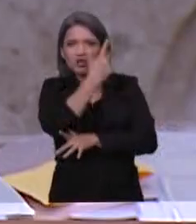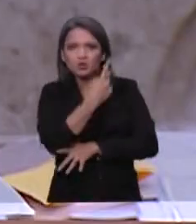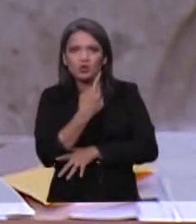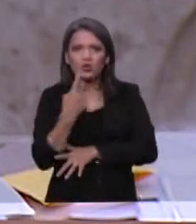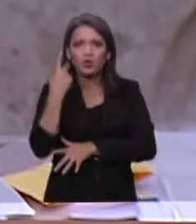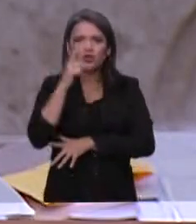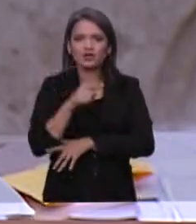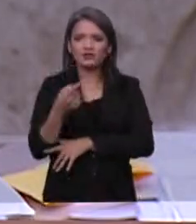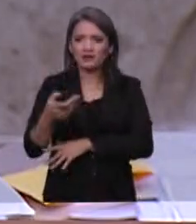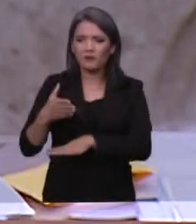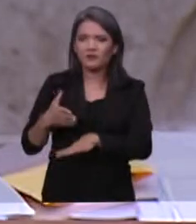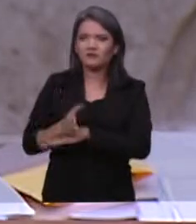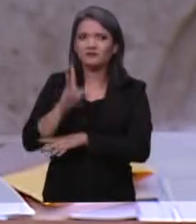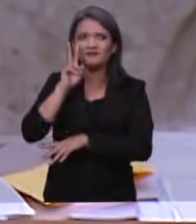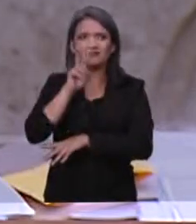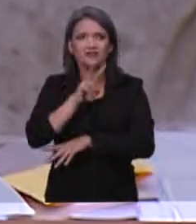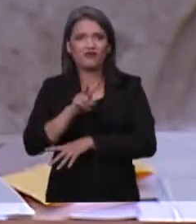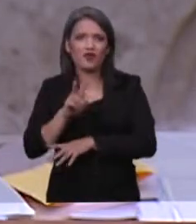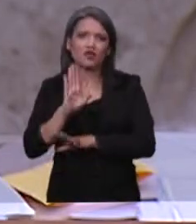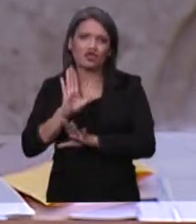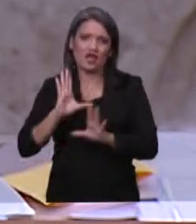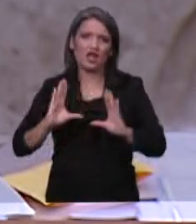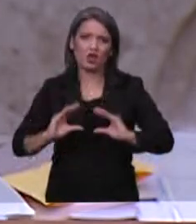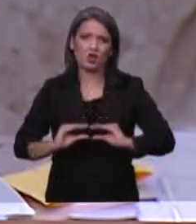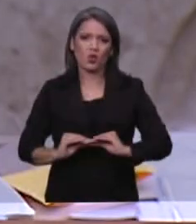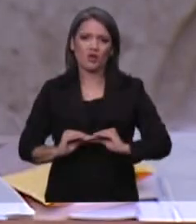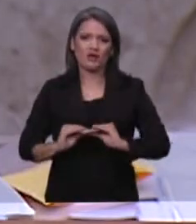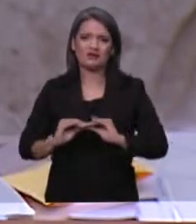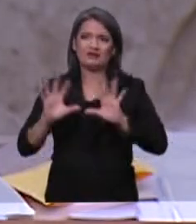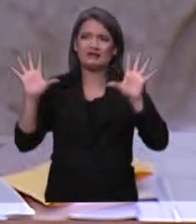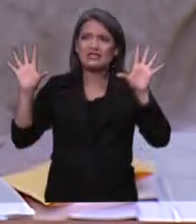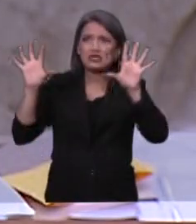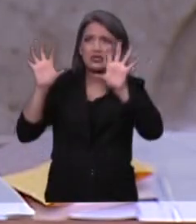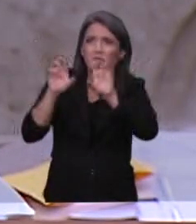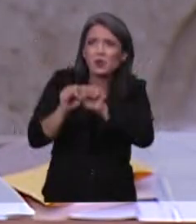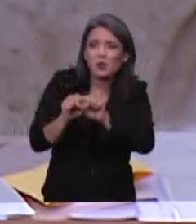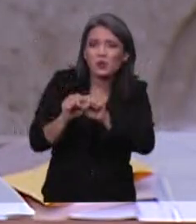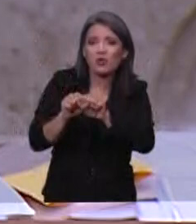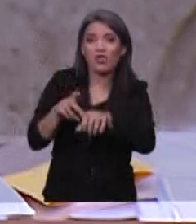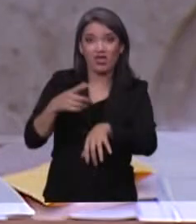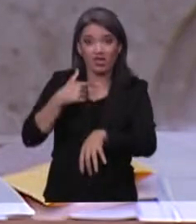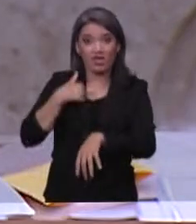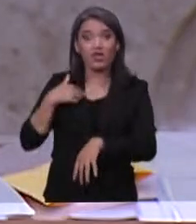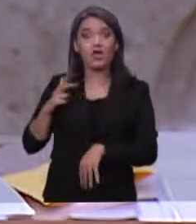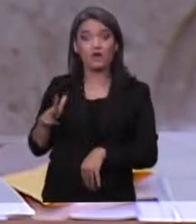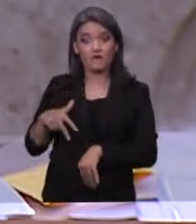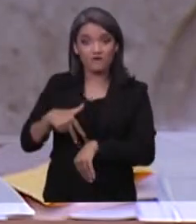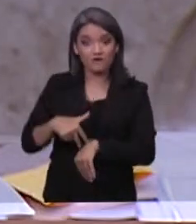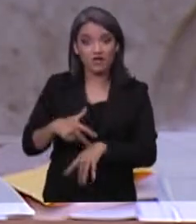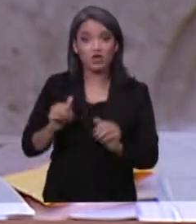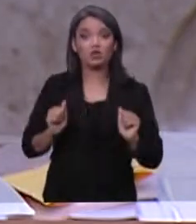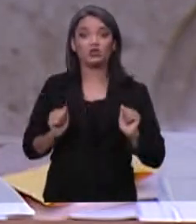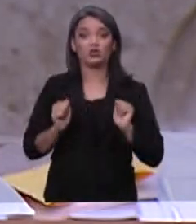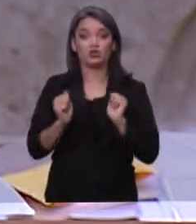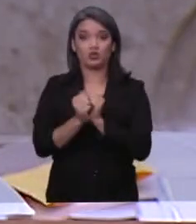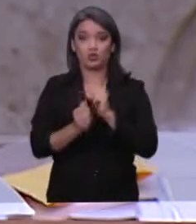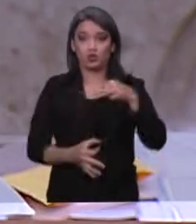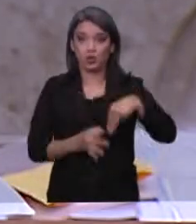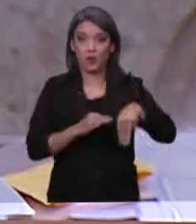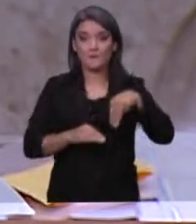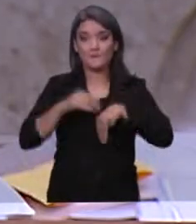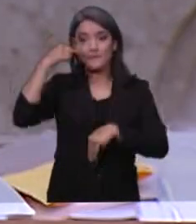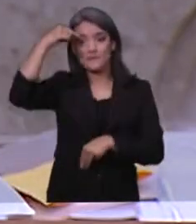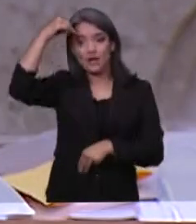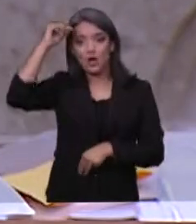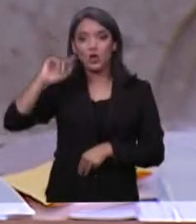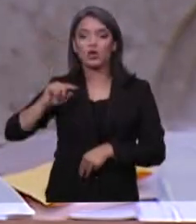totalmente às escuras, já na noite do dia 8, e eu o fiz, junto com o ministro Luiz Roberto Barroso e